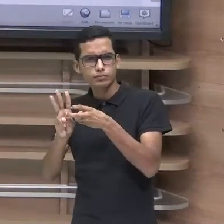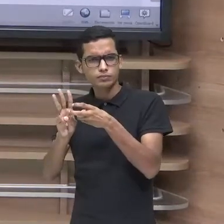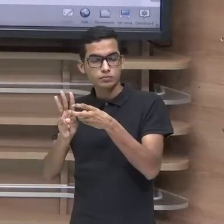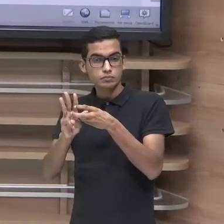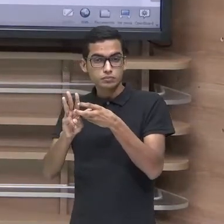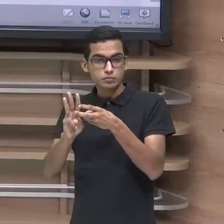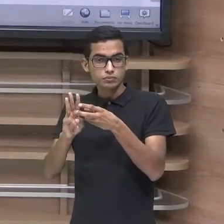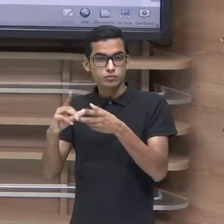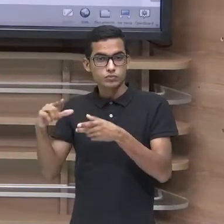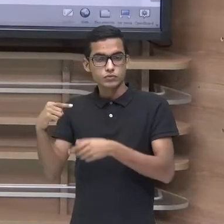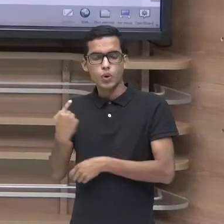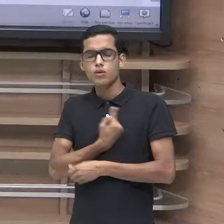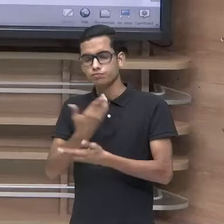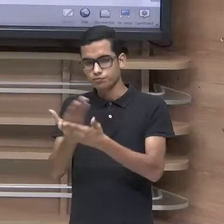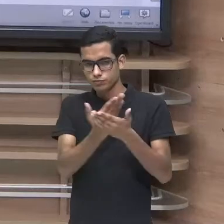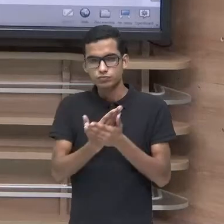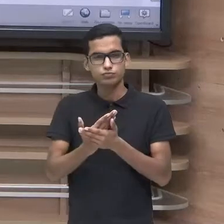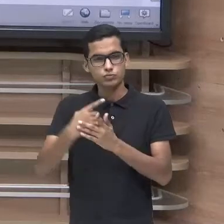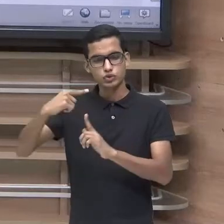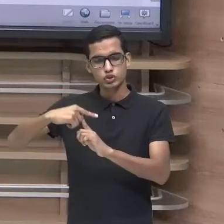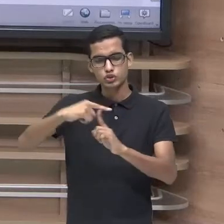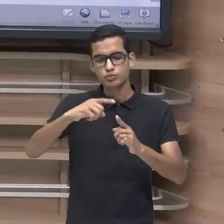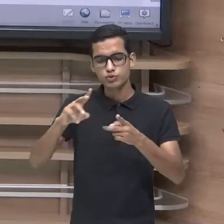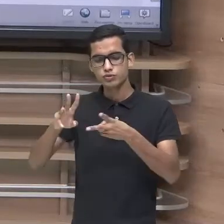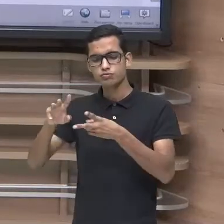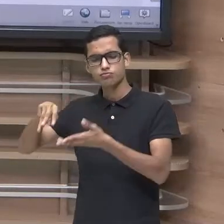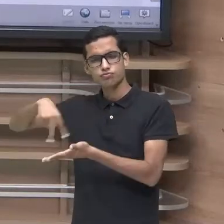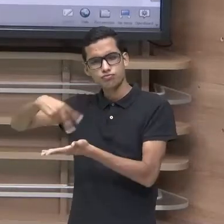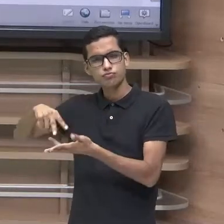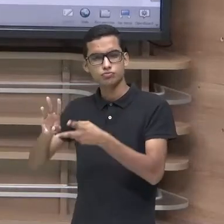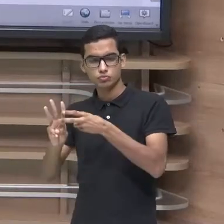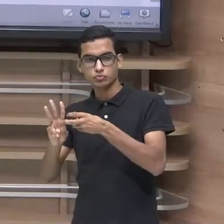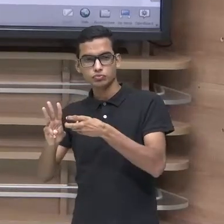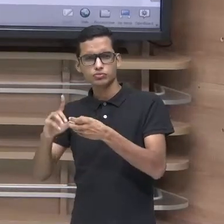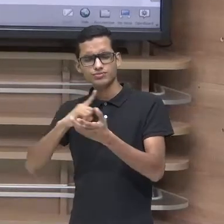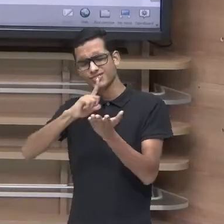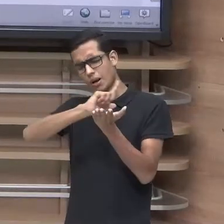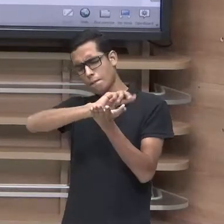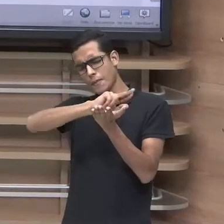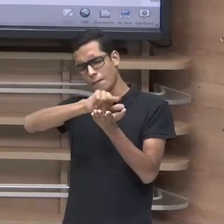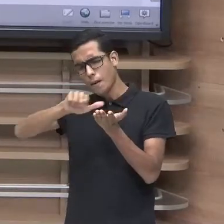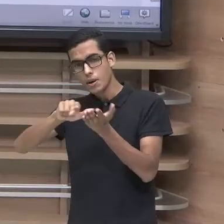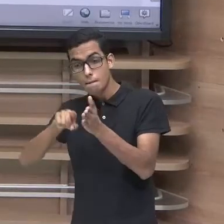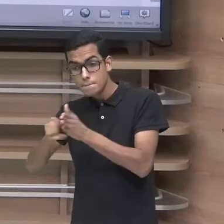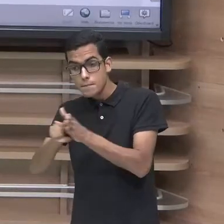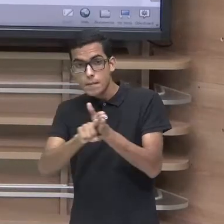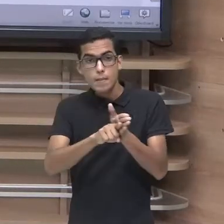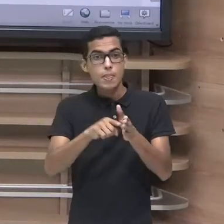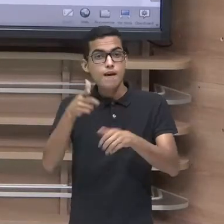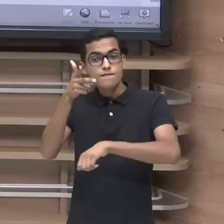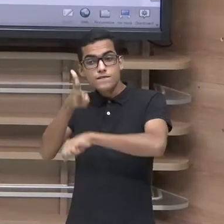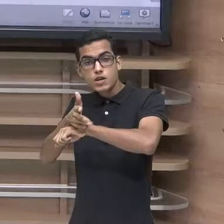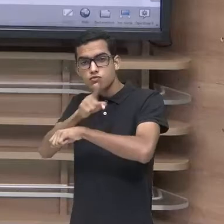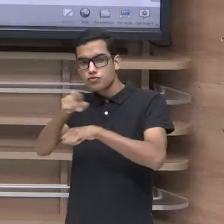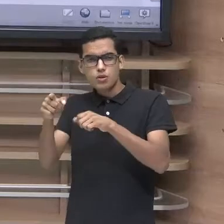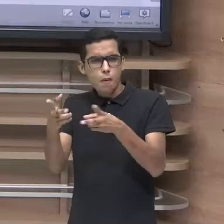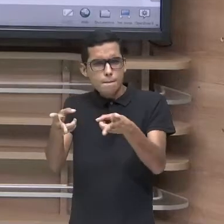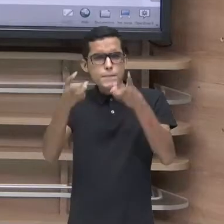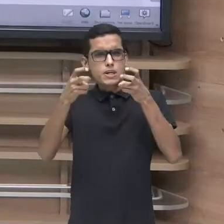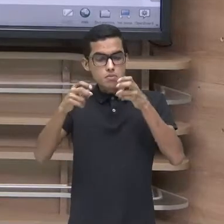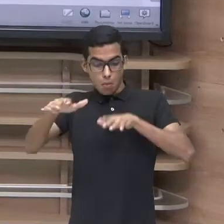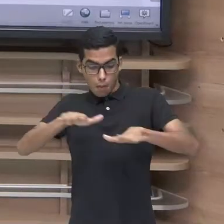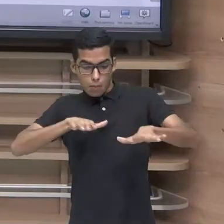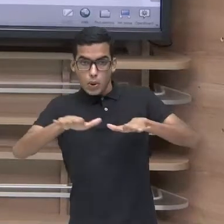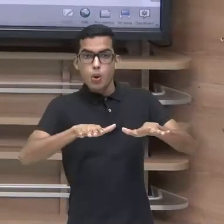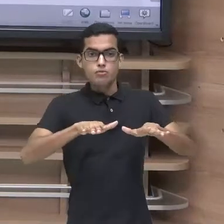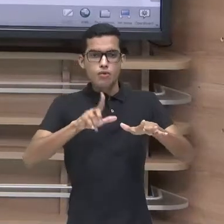aula alguns tipos de danças indígenas, mas existem várias. Procurem os vídeos que vocês vão perceber que a movimentação, ela é